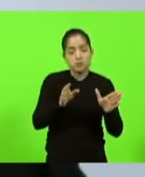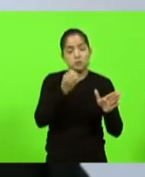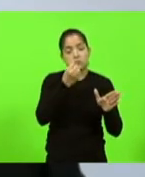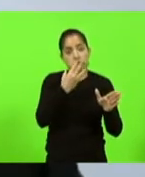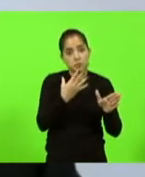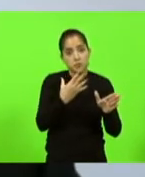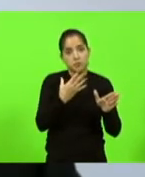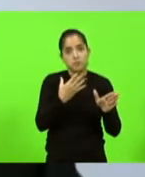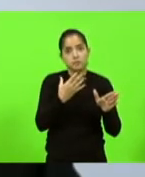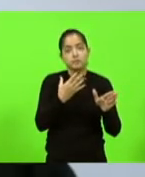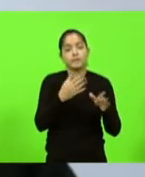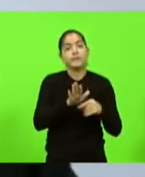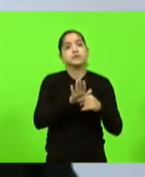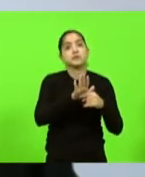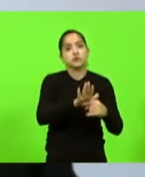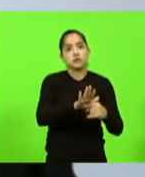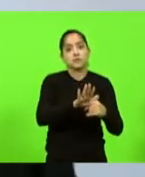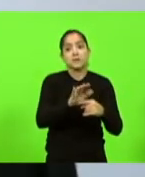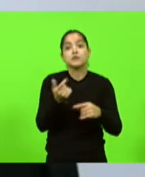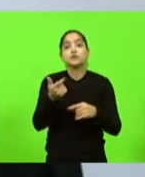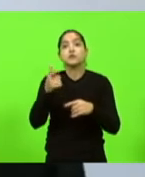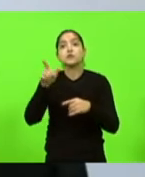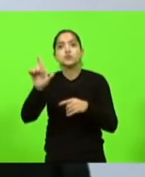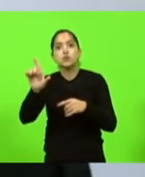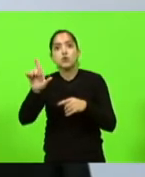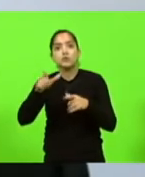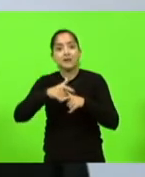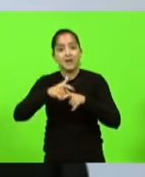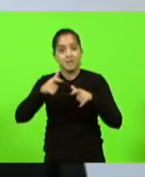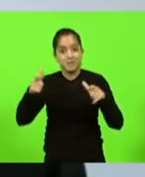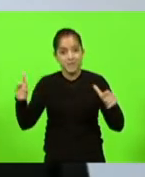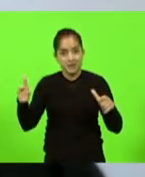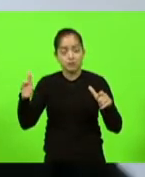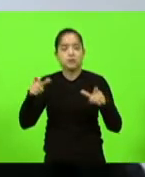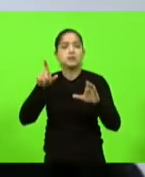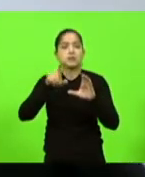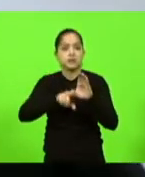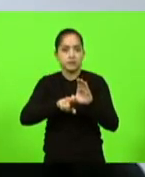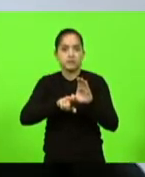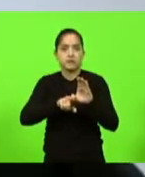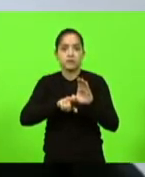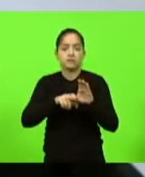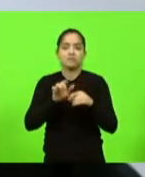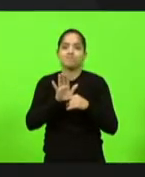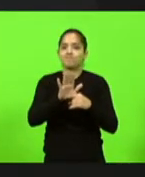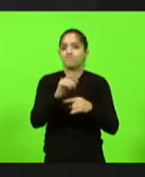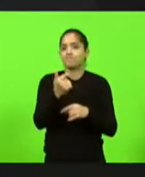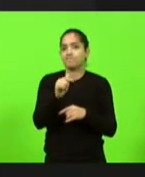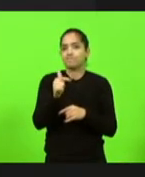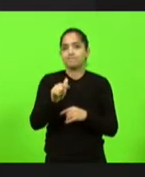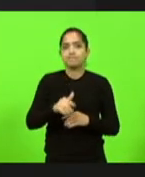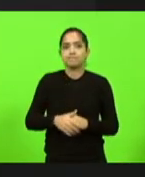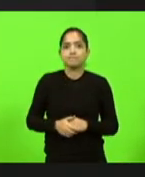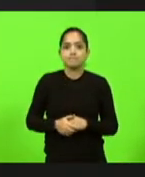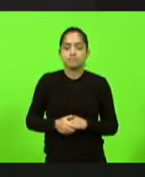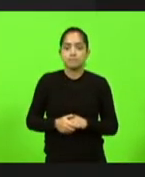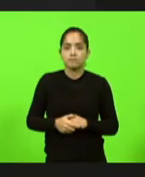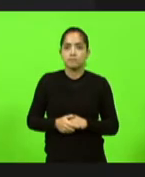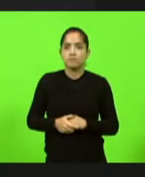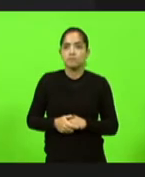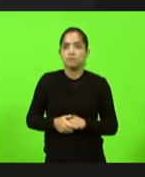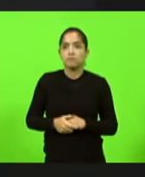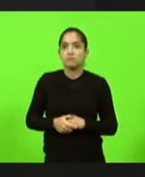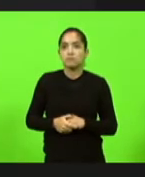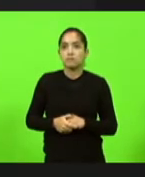Parabéns para ele, que vai ser beneficiado. Mas aqueles outros, que é uma grande maioria, infelizmente, não será beneficiado. Muito obrigado. Questão de ordem, presidente. Questão